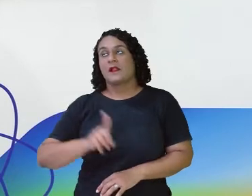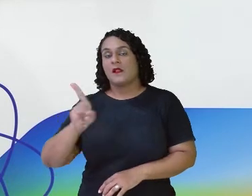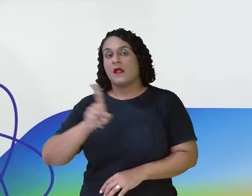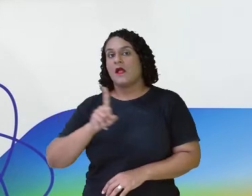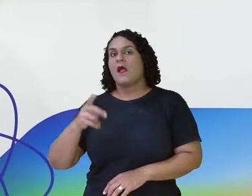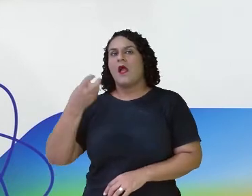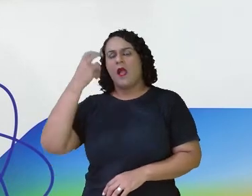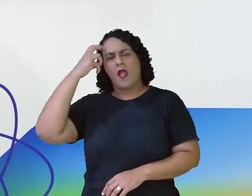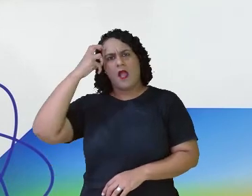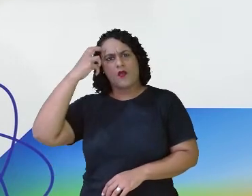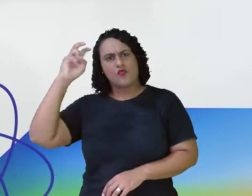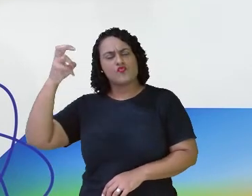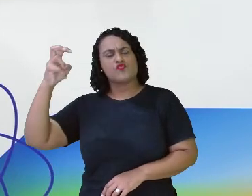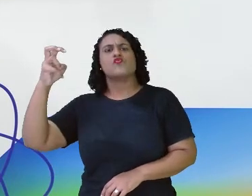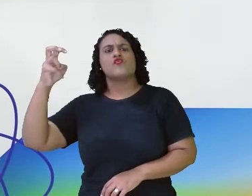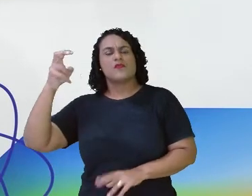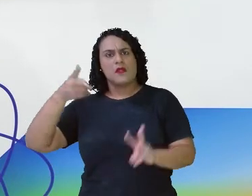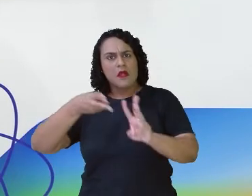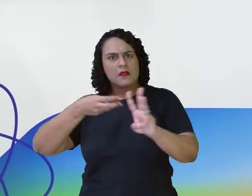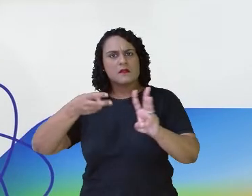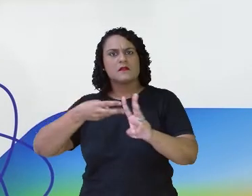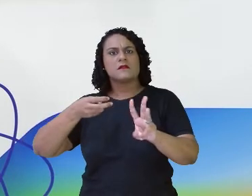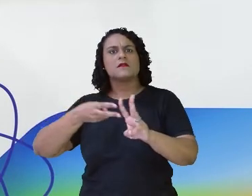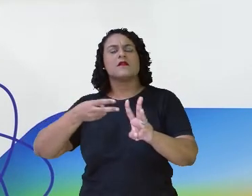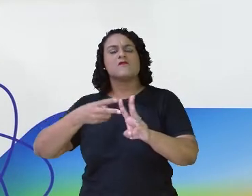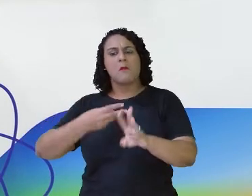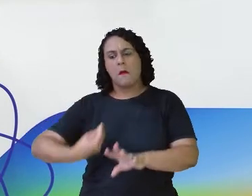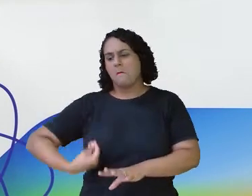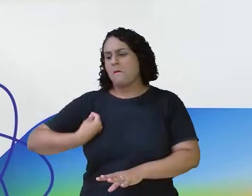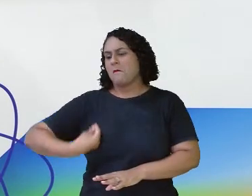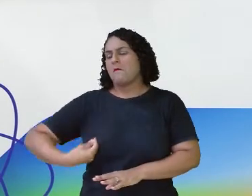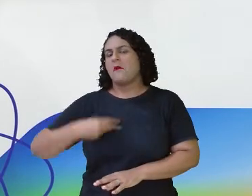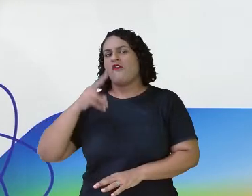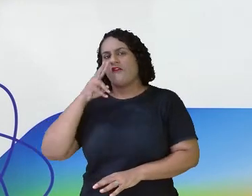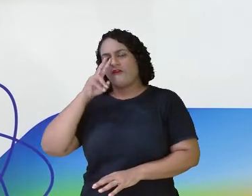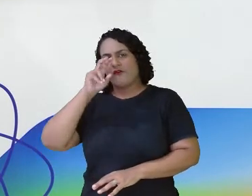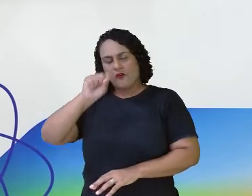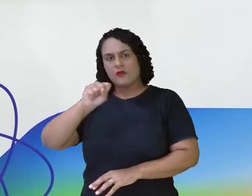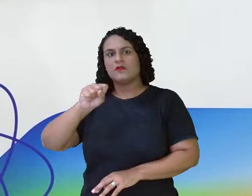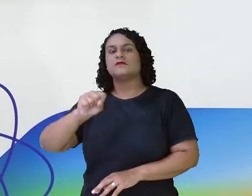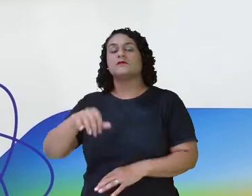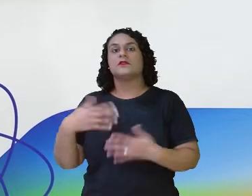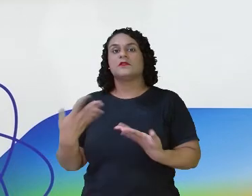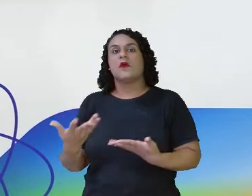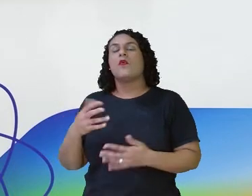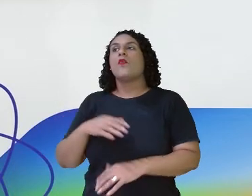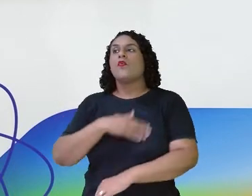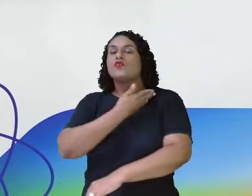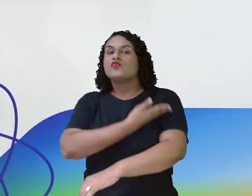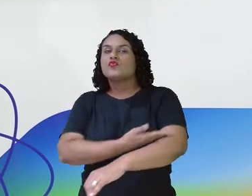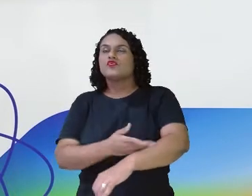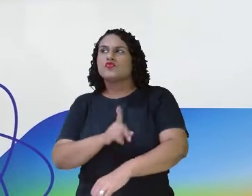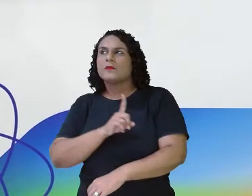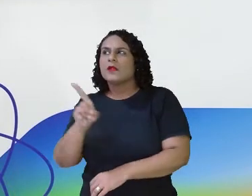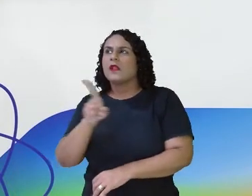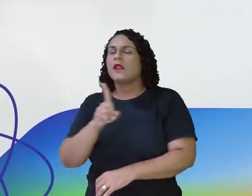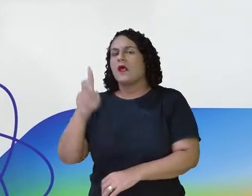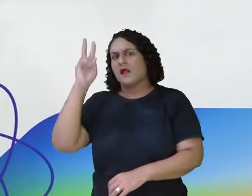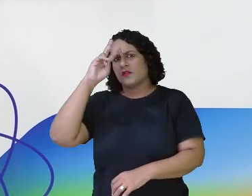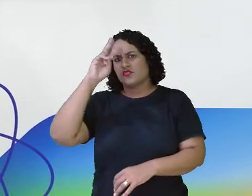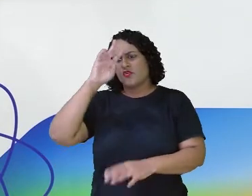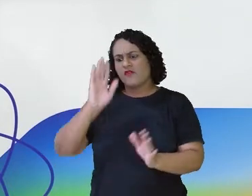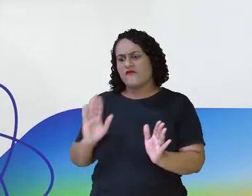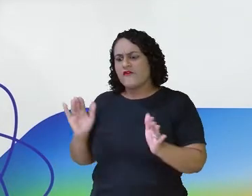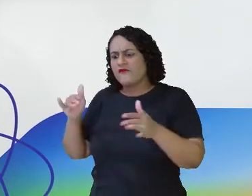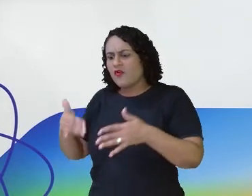forte cultura indígena, né, presente. Então, os contos deles, geralmente, vão tender para o lado indígena. Uma criança que também está